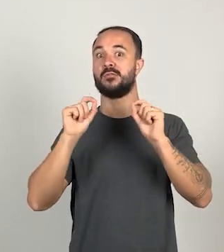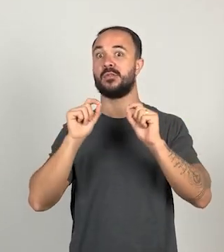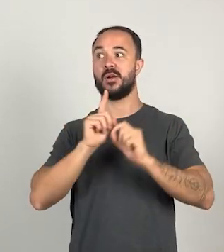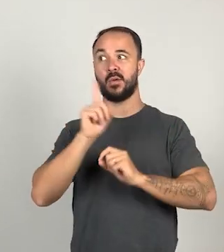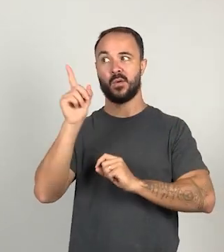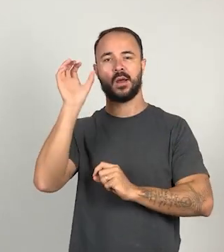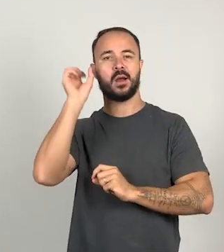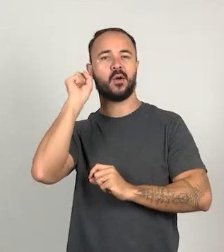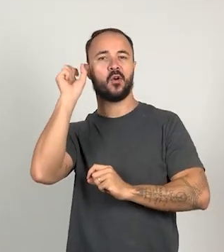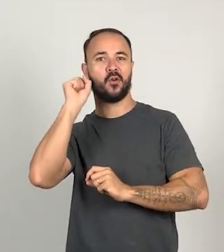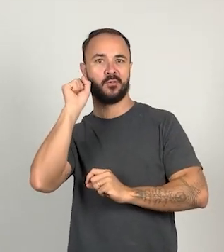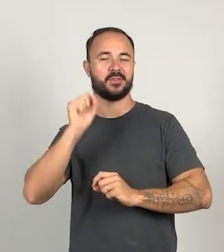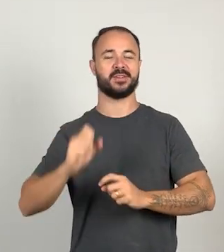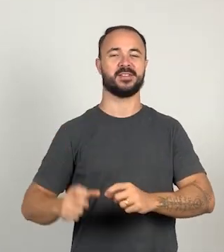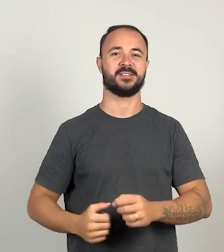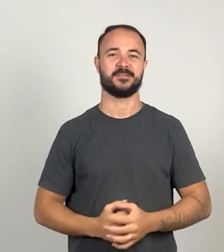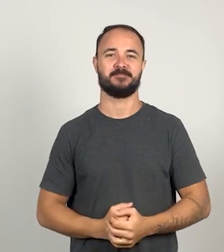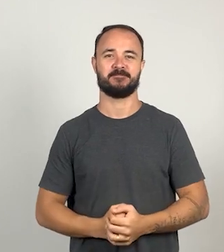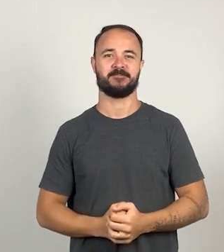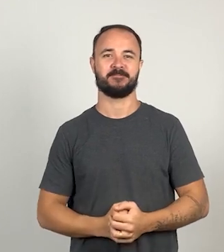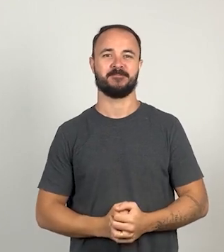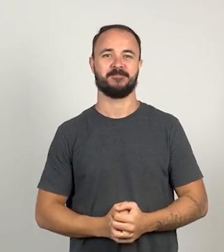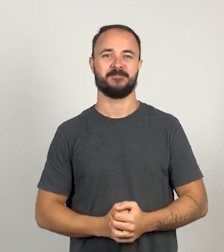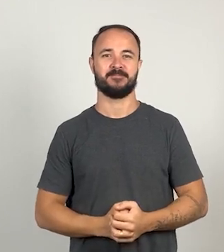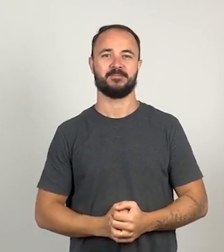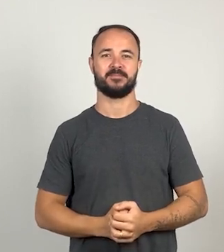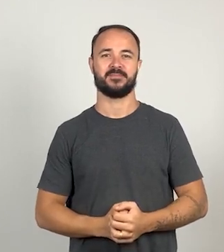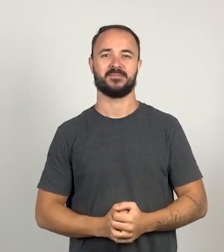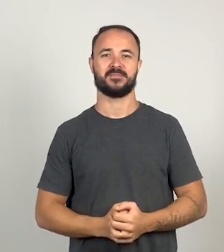Esse é o som do relógio.